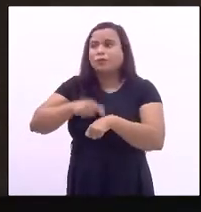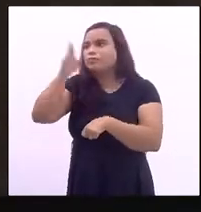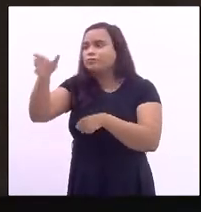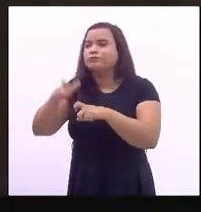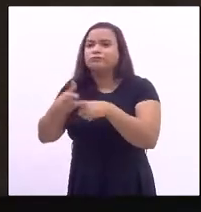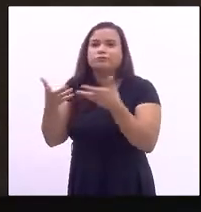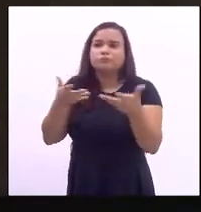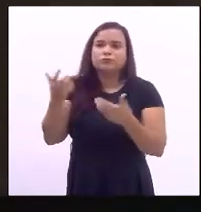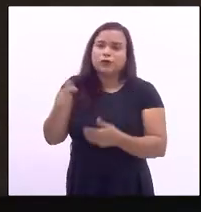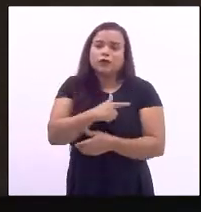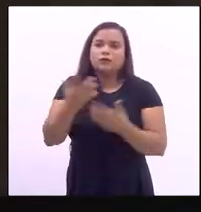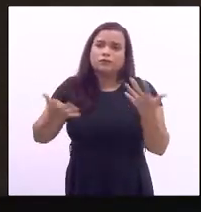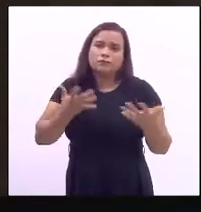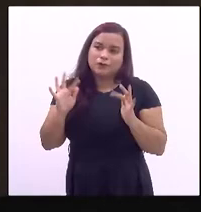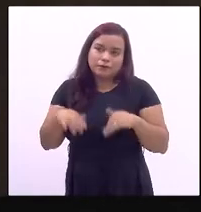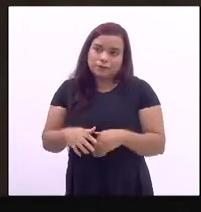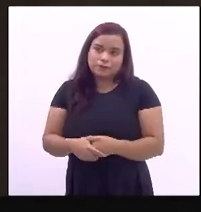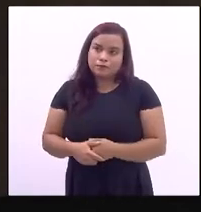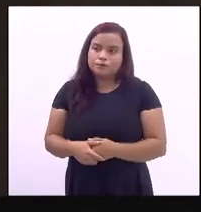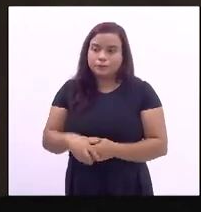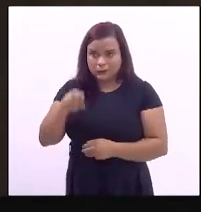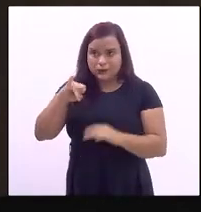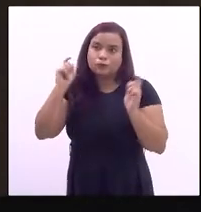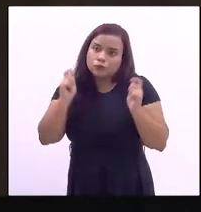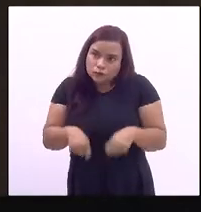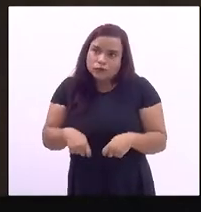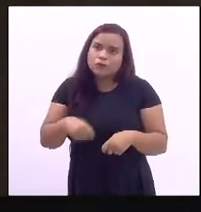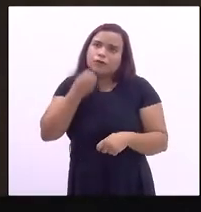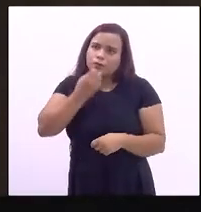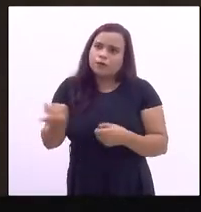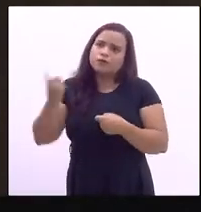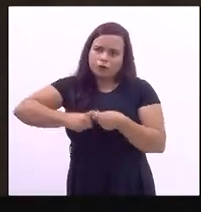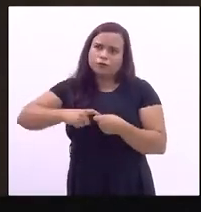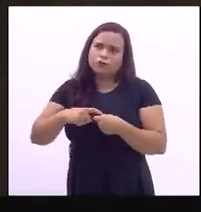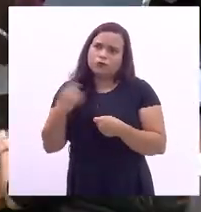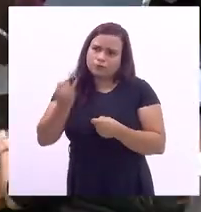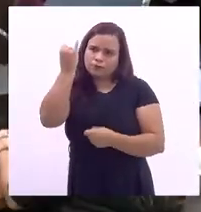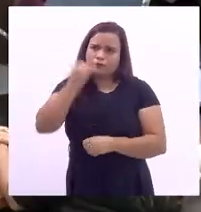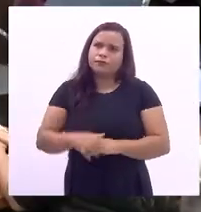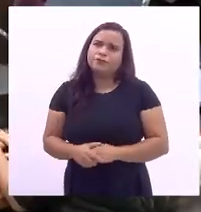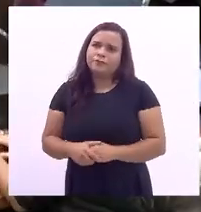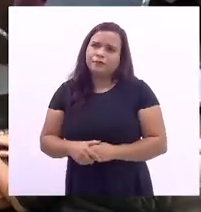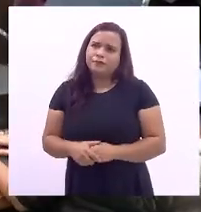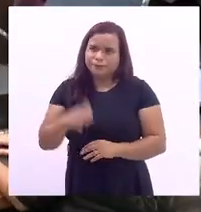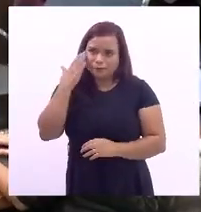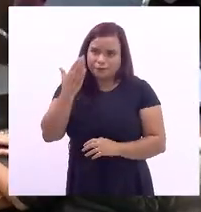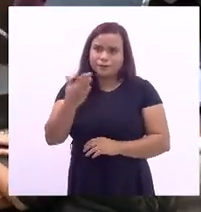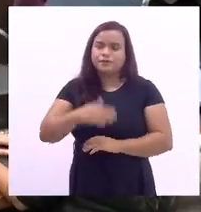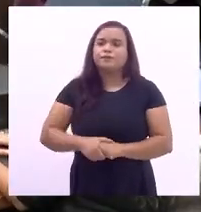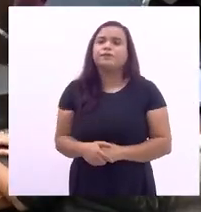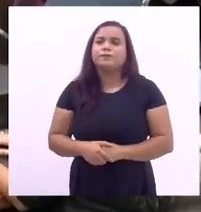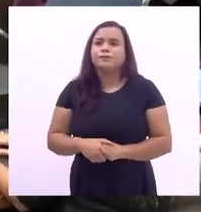para fazer ou enfim se for por eu queria muito importante Obrigado